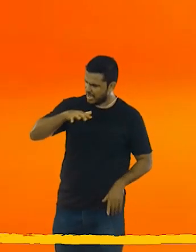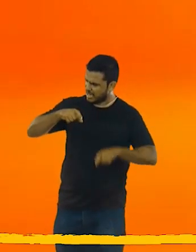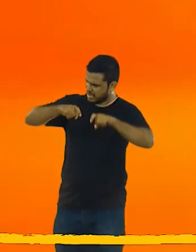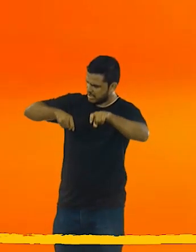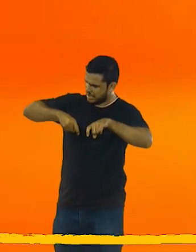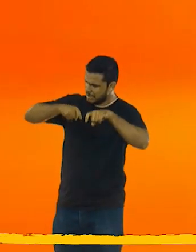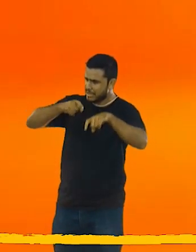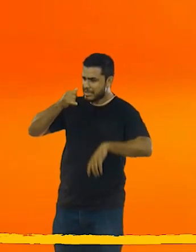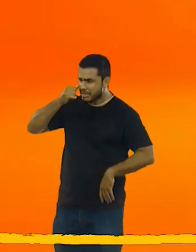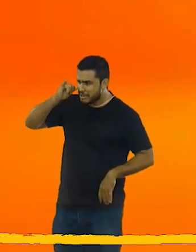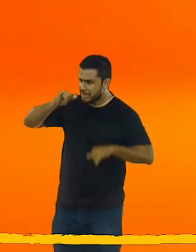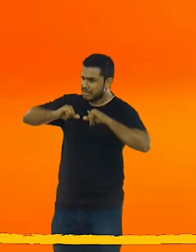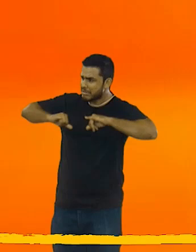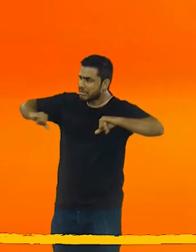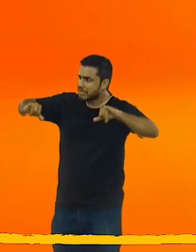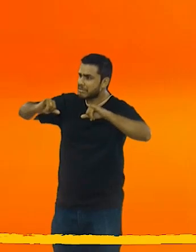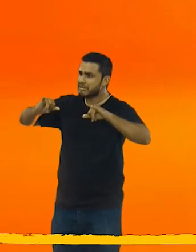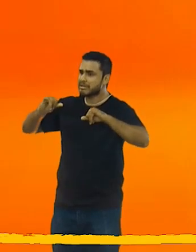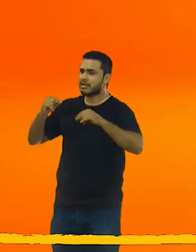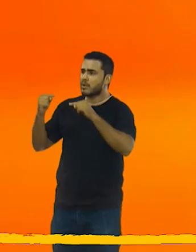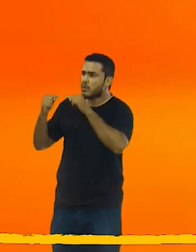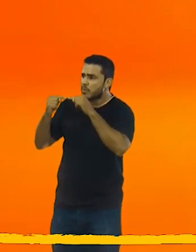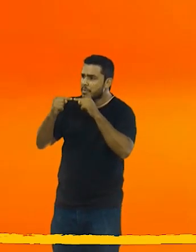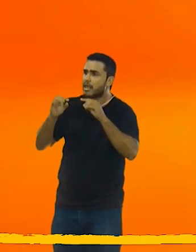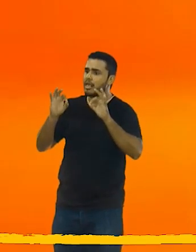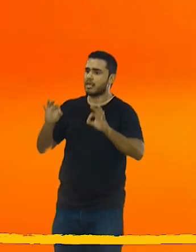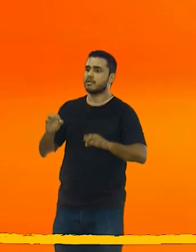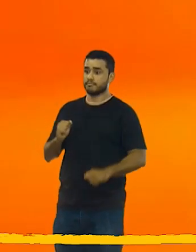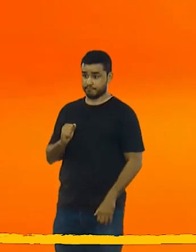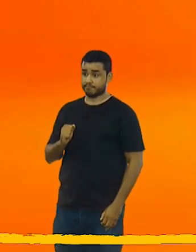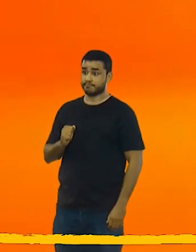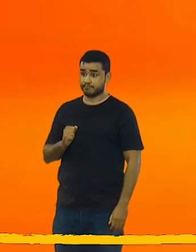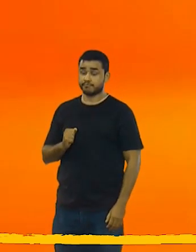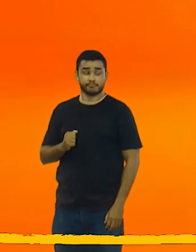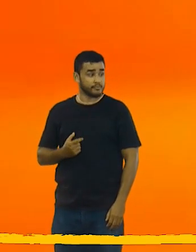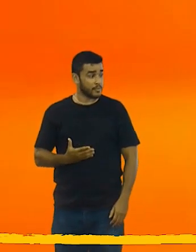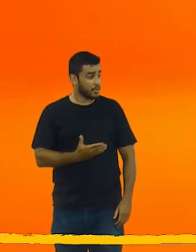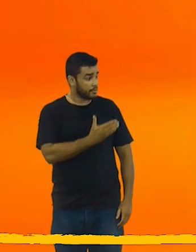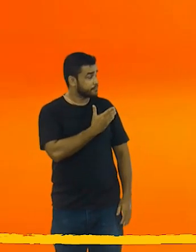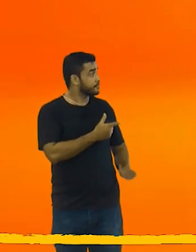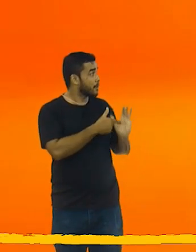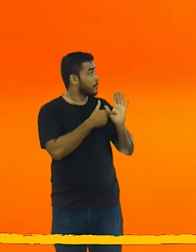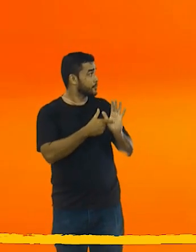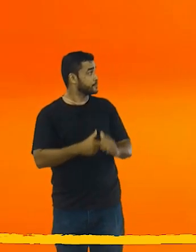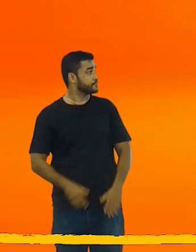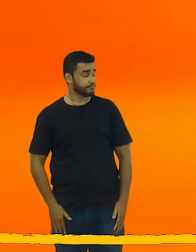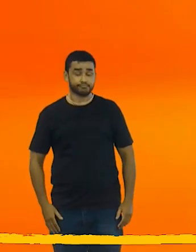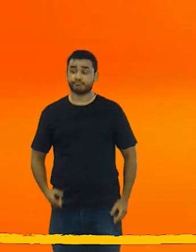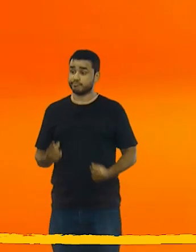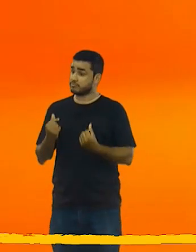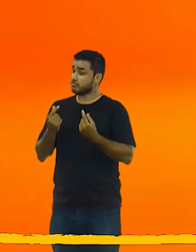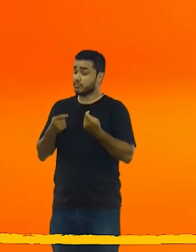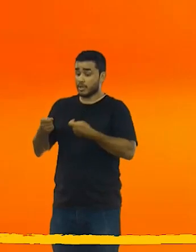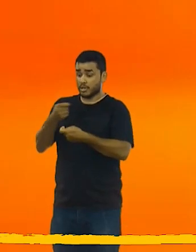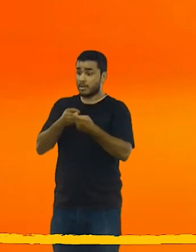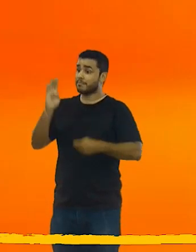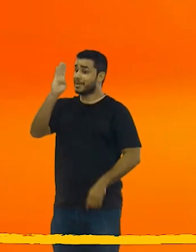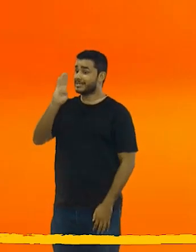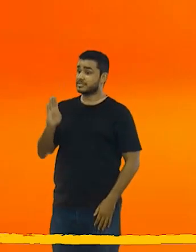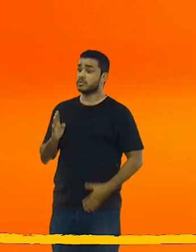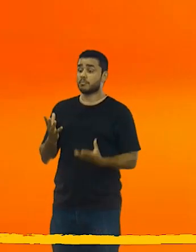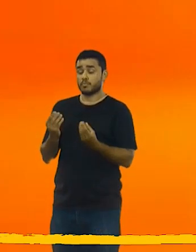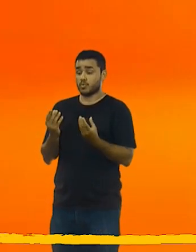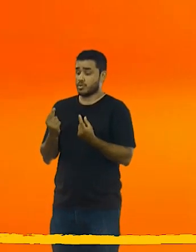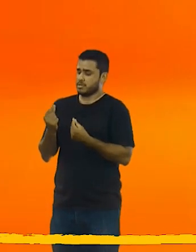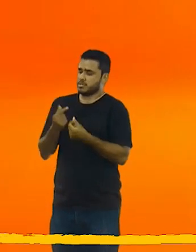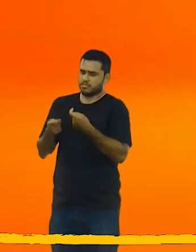de riquezas, ele está no setor do agronegócio. Tudo bem? Então, direta ou indiretamente